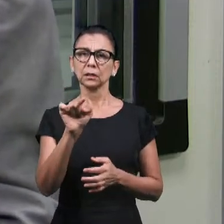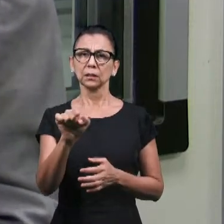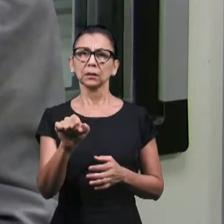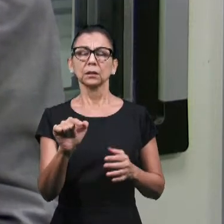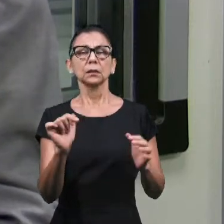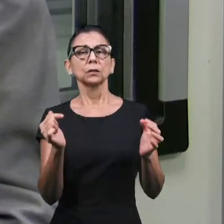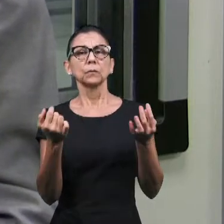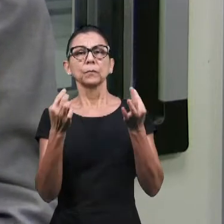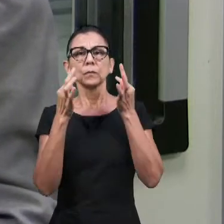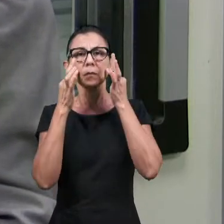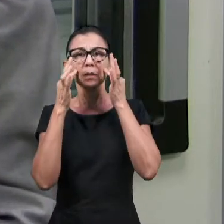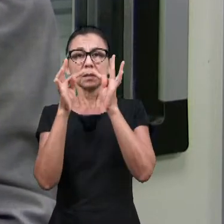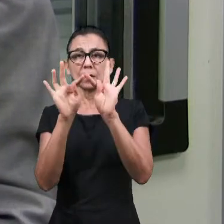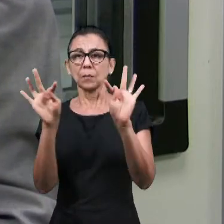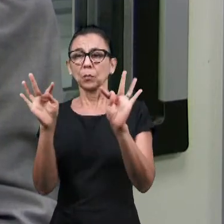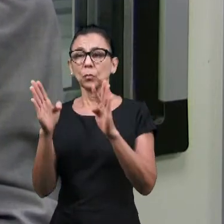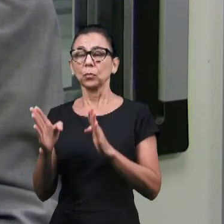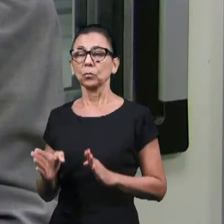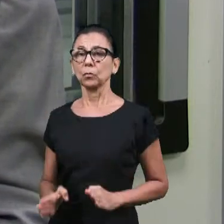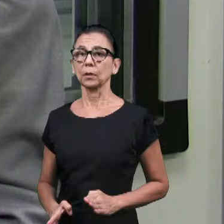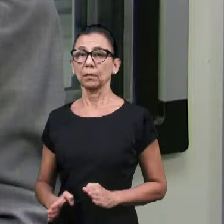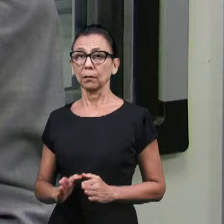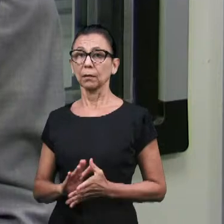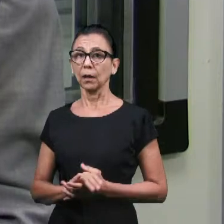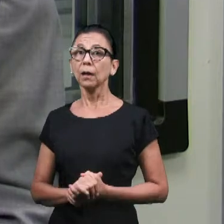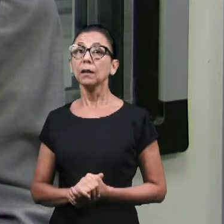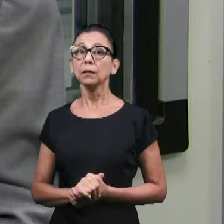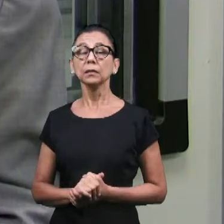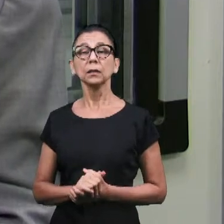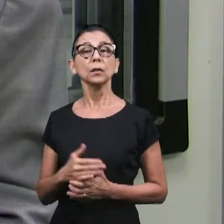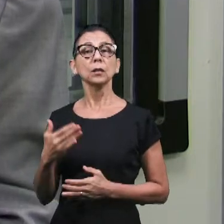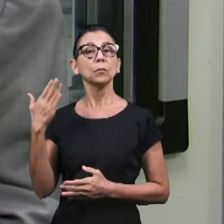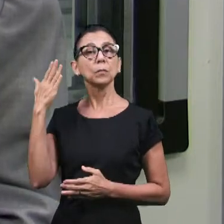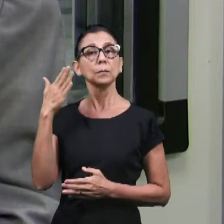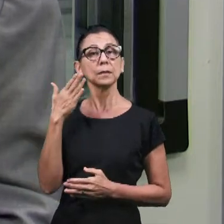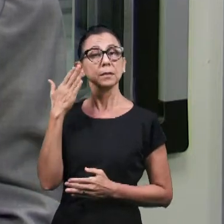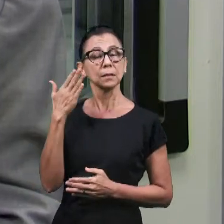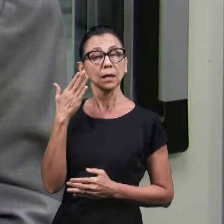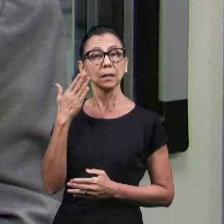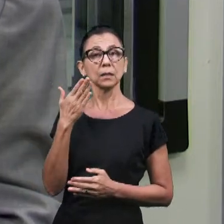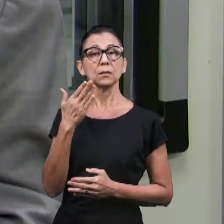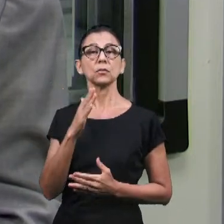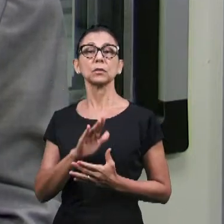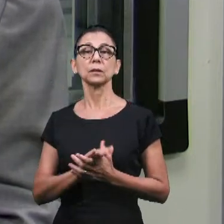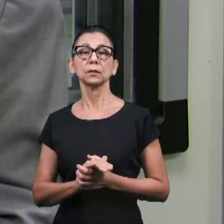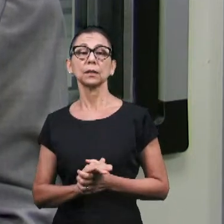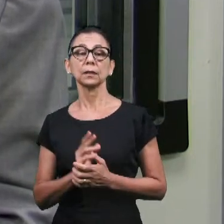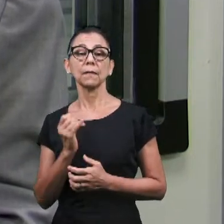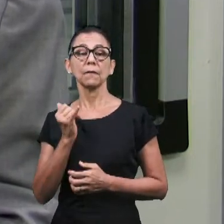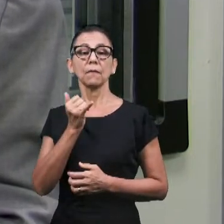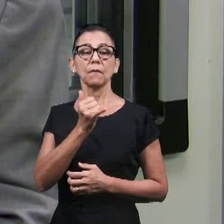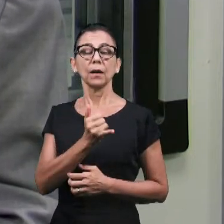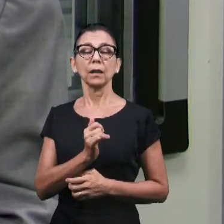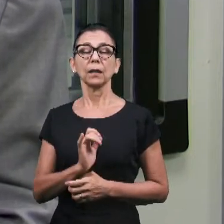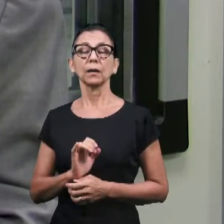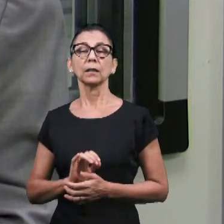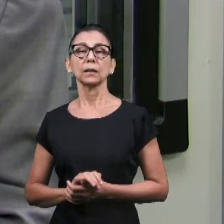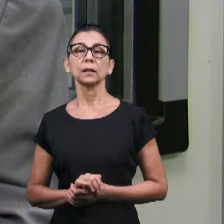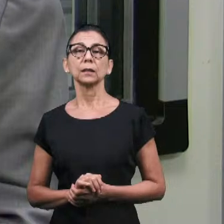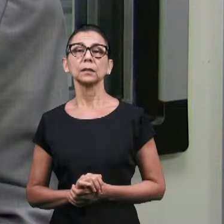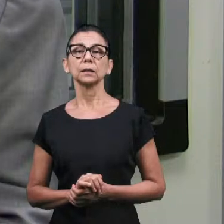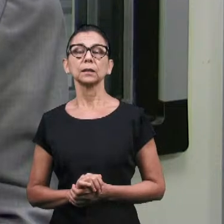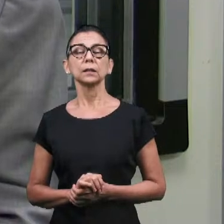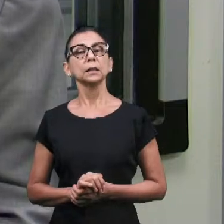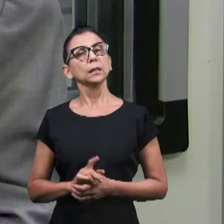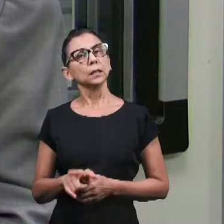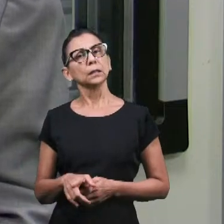até mesmo uma semente que eles lançarem lá no coração dos seus colegas aquilo ali vai ficar lá e o testemunho deles acima de tudo